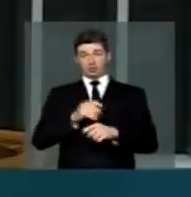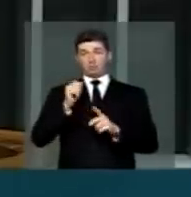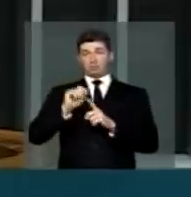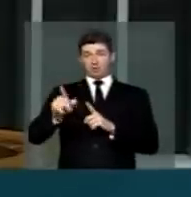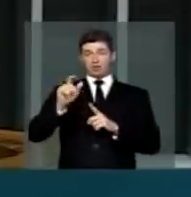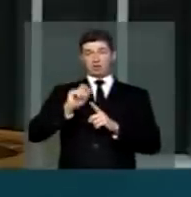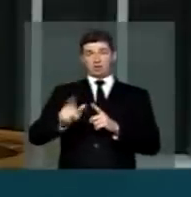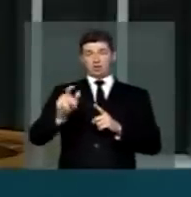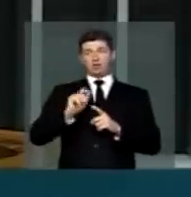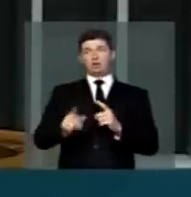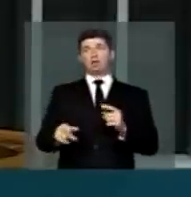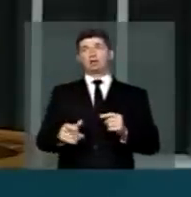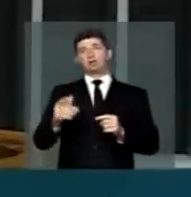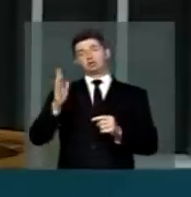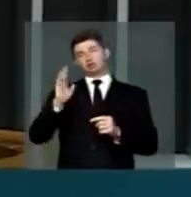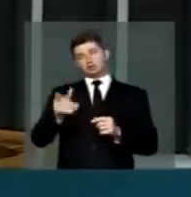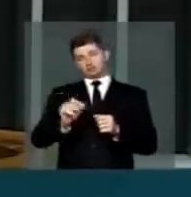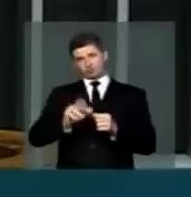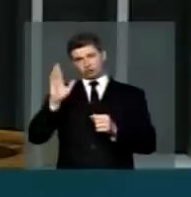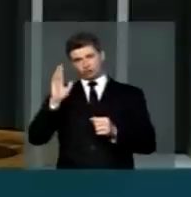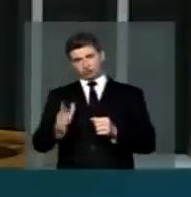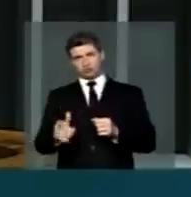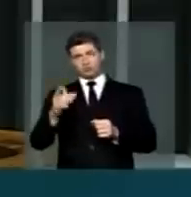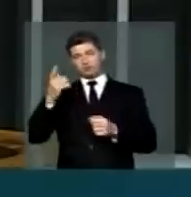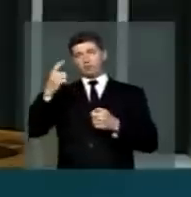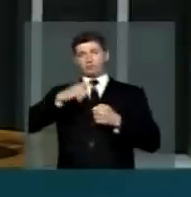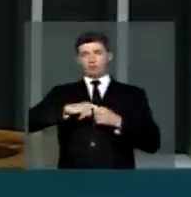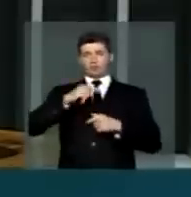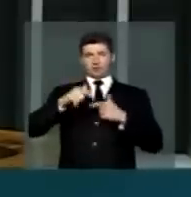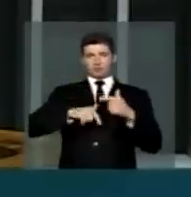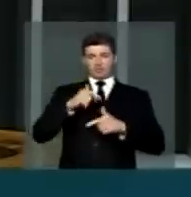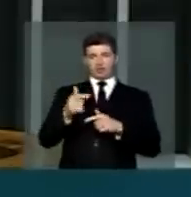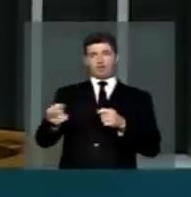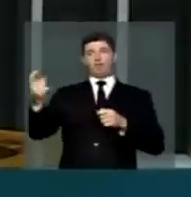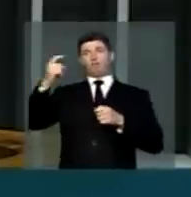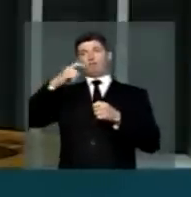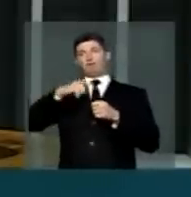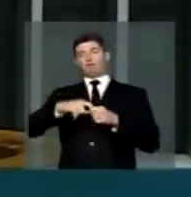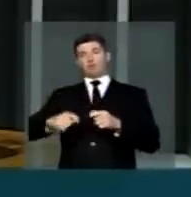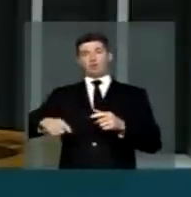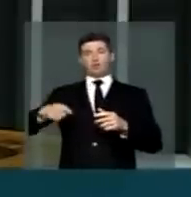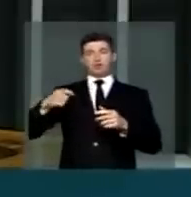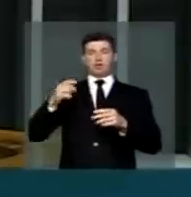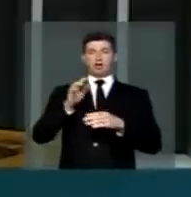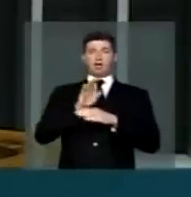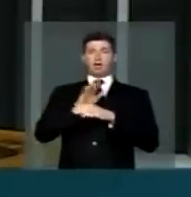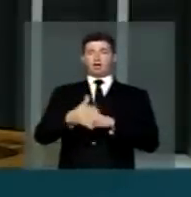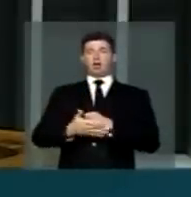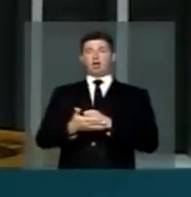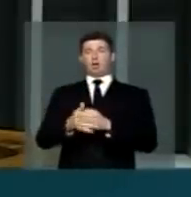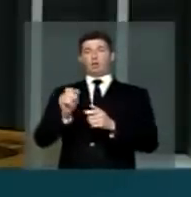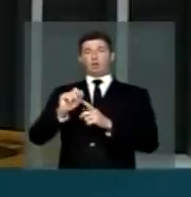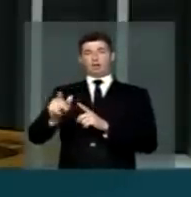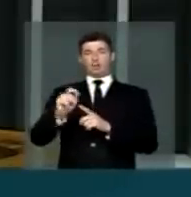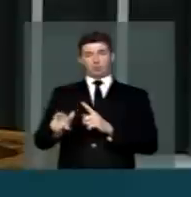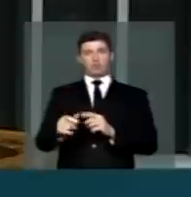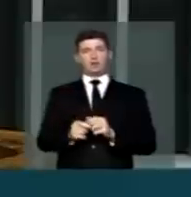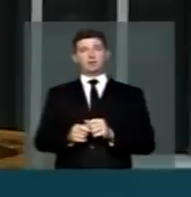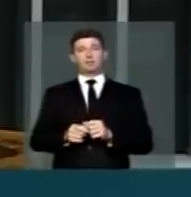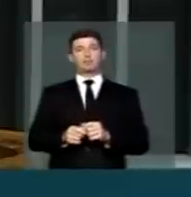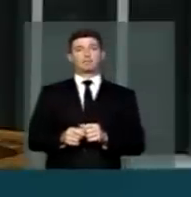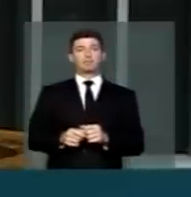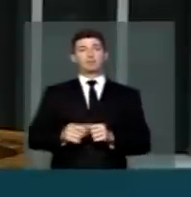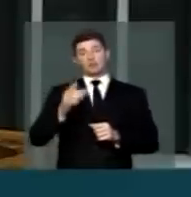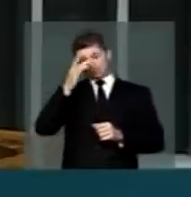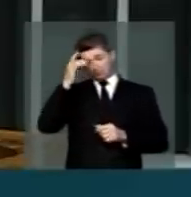contribuição já feito, voltam a trabalhar, voltam a contribuir. Também é algo que nós precisamos consolidar aqui